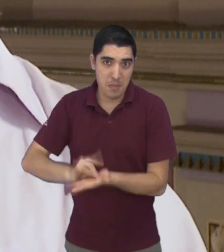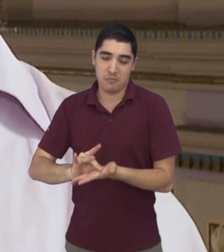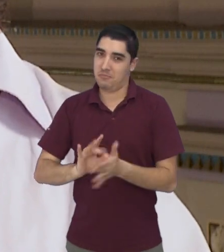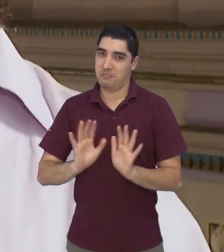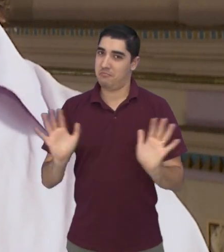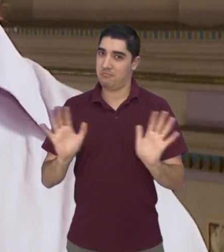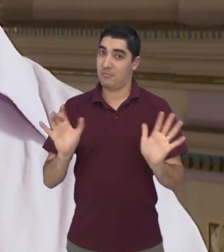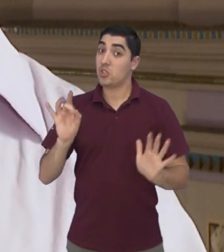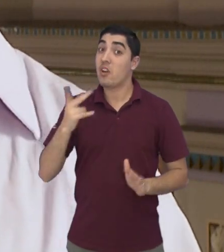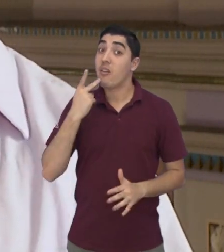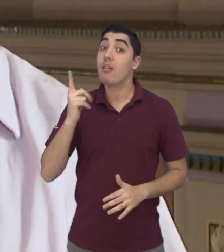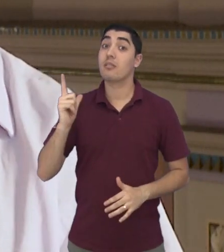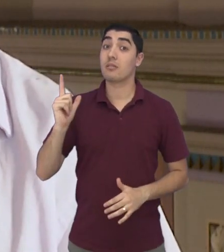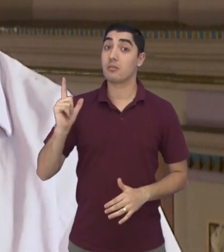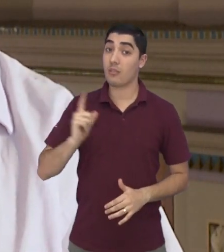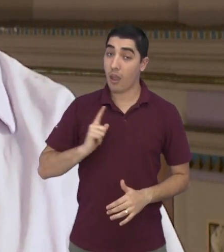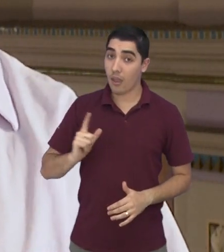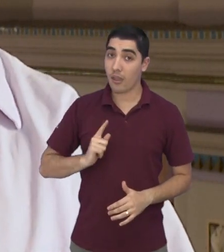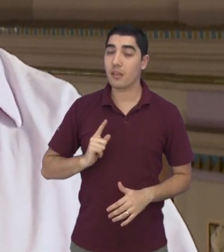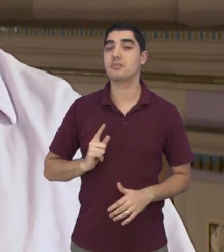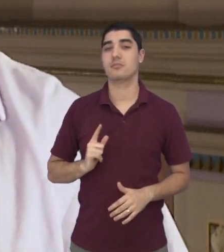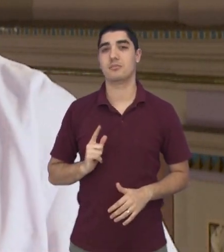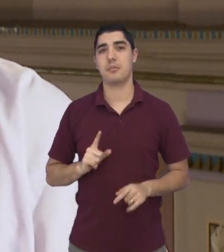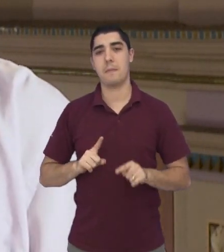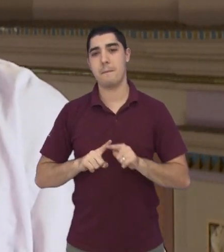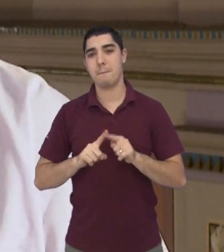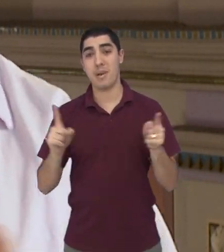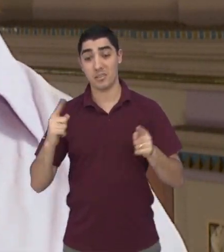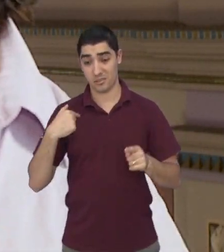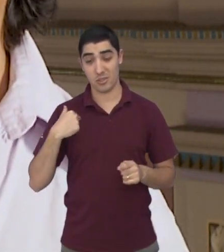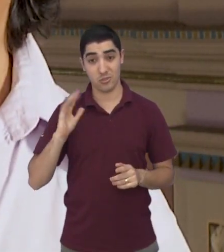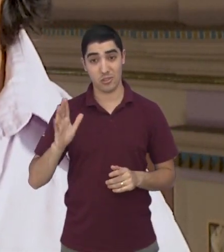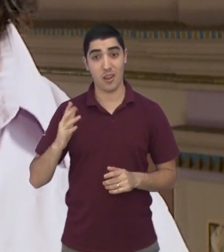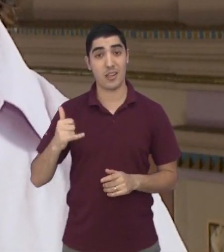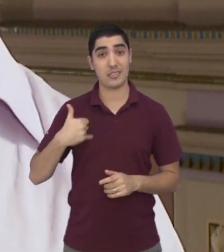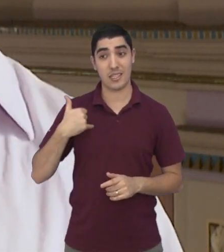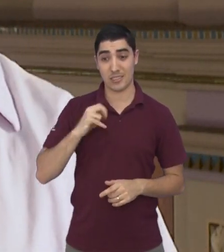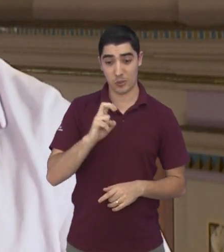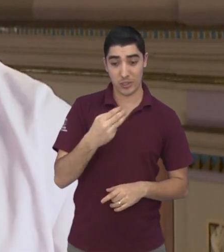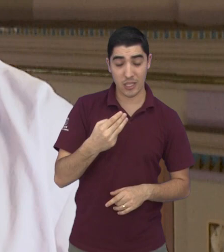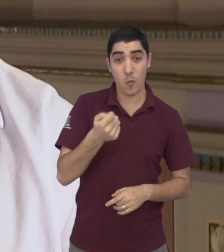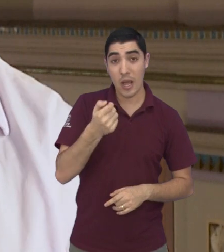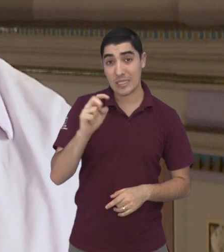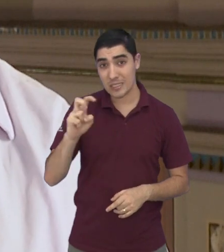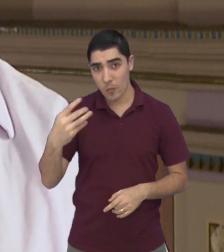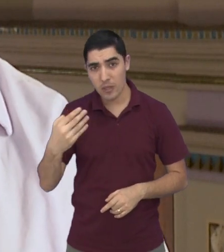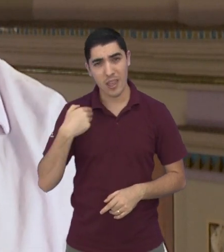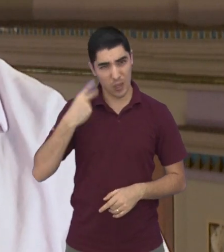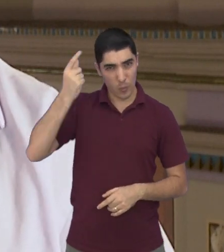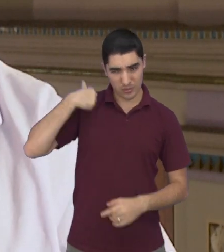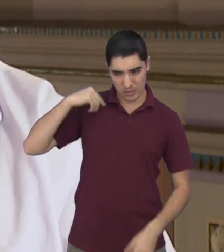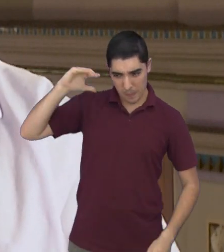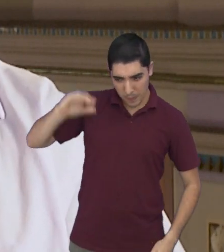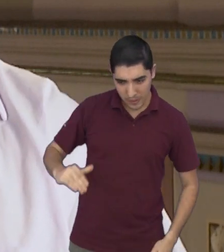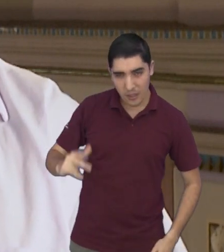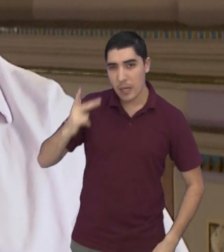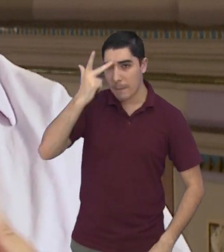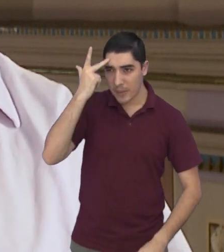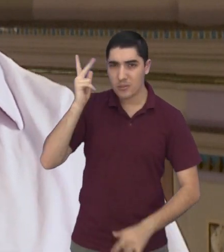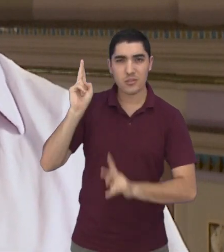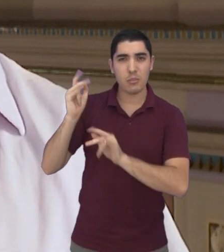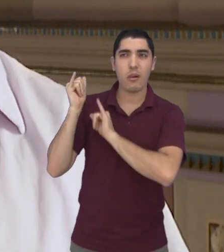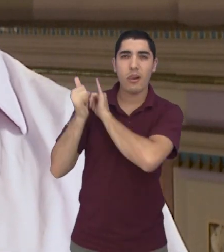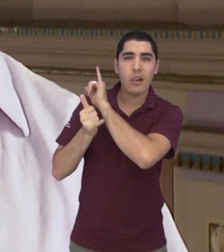afirmar, não, o túnel existe de fato, mas eu estou com 53 para 54 anos, eu era criança e eu ouvi essa lenda corre